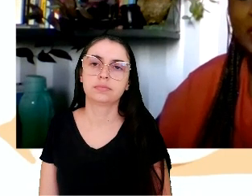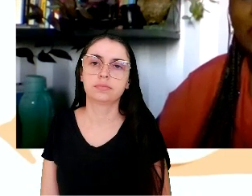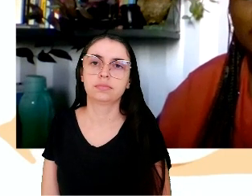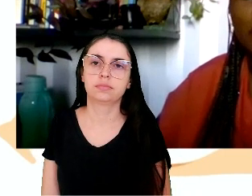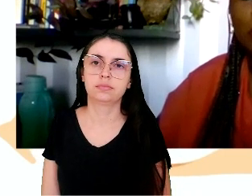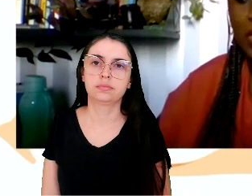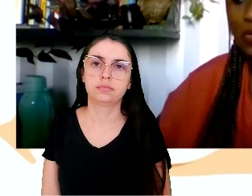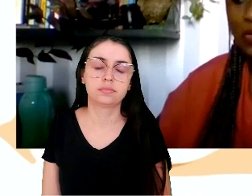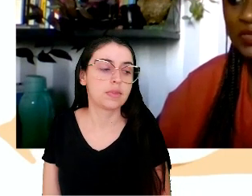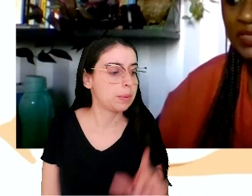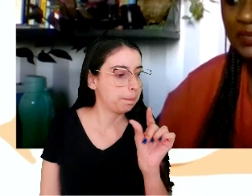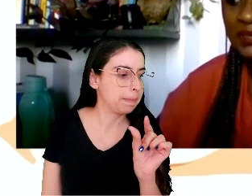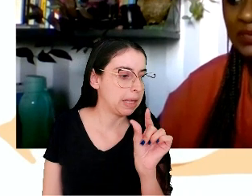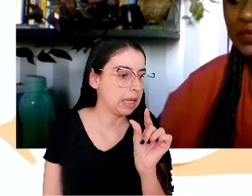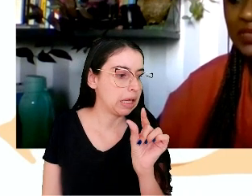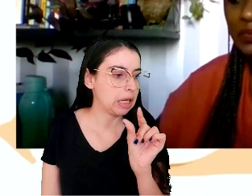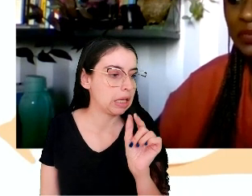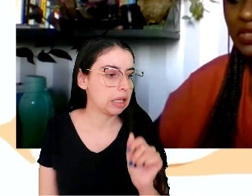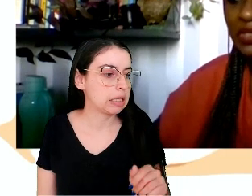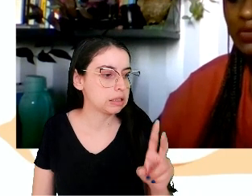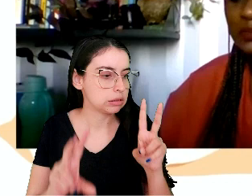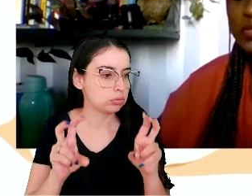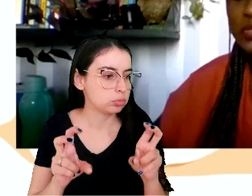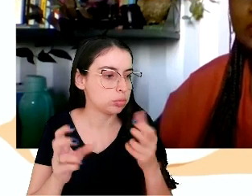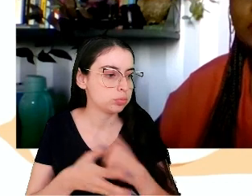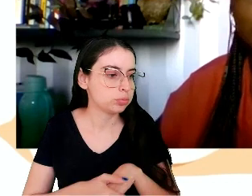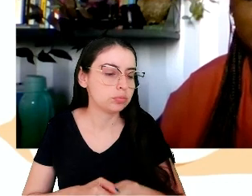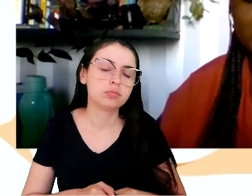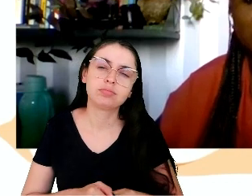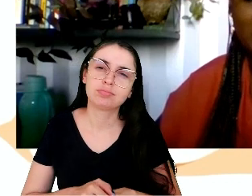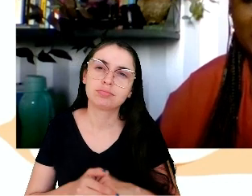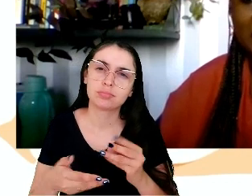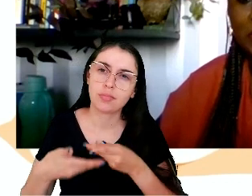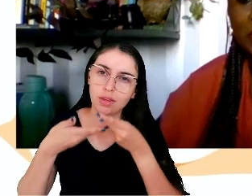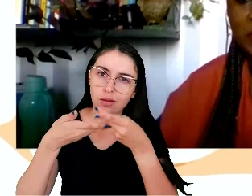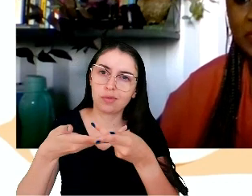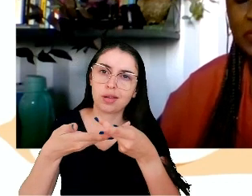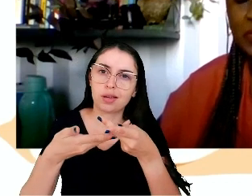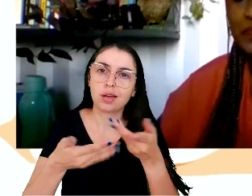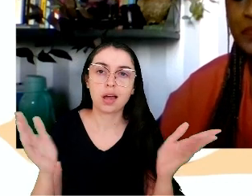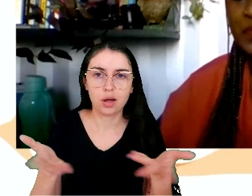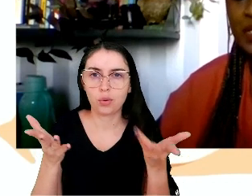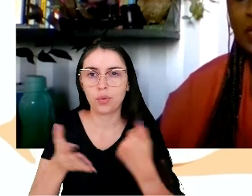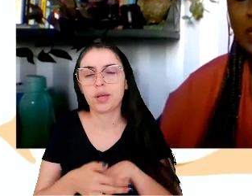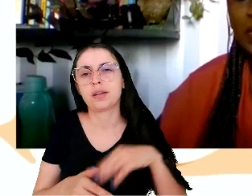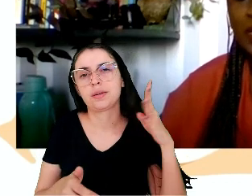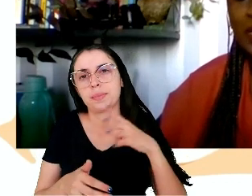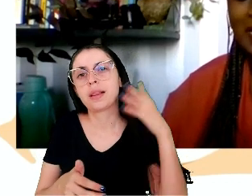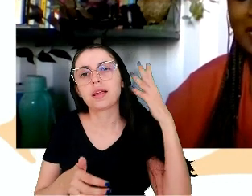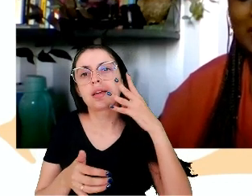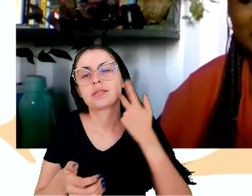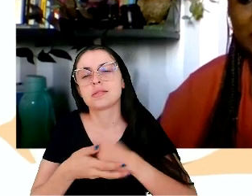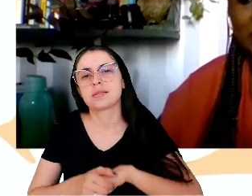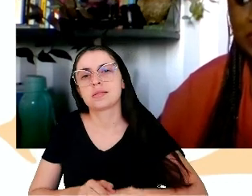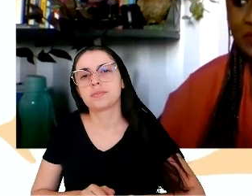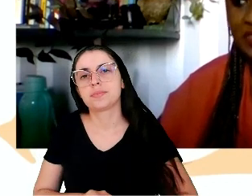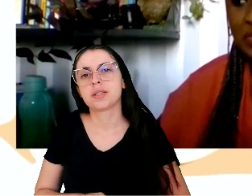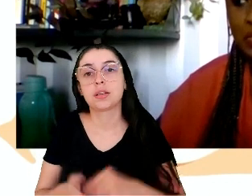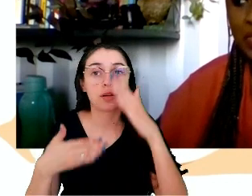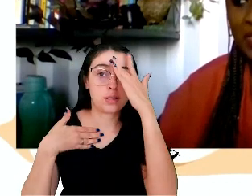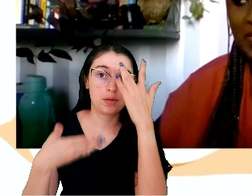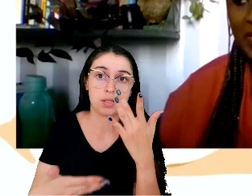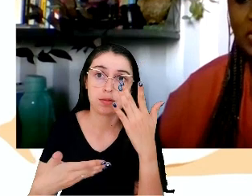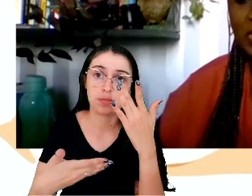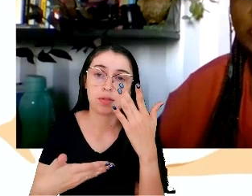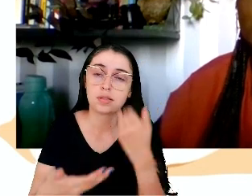essa é a pequena consideração, essa é a pequena contribuição que eu consigo dar nesse momento. Agradecendo por esse